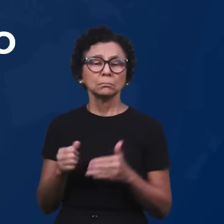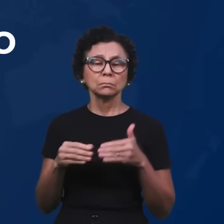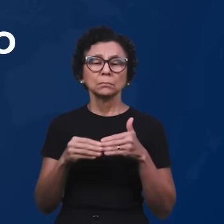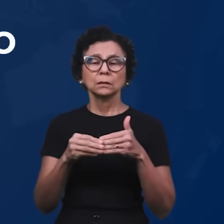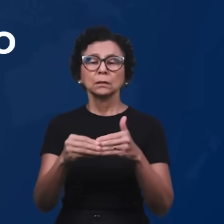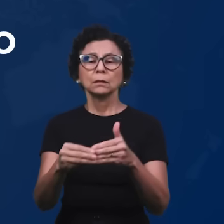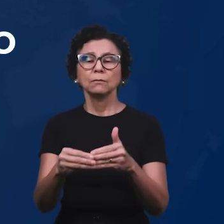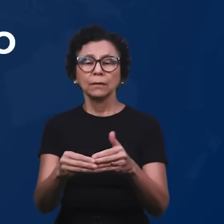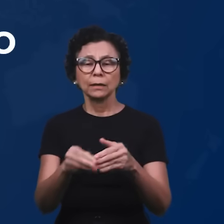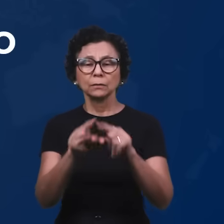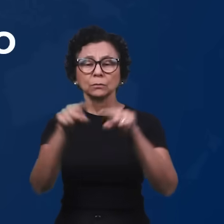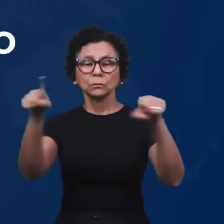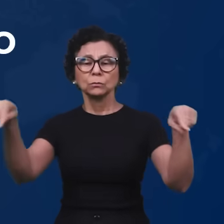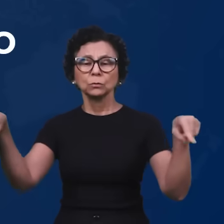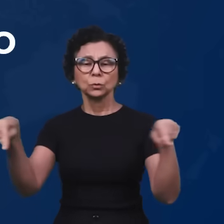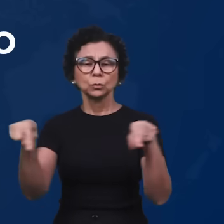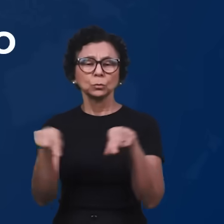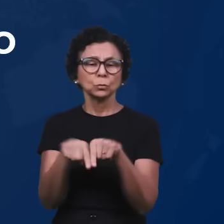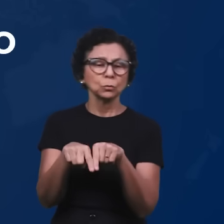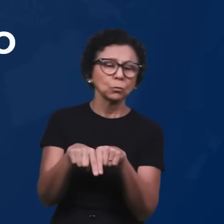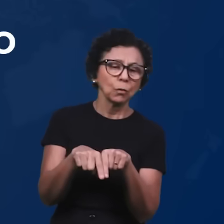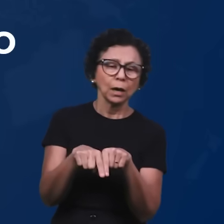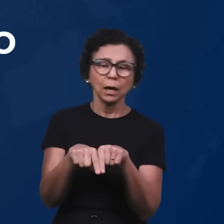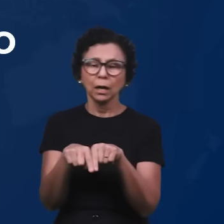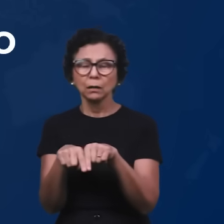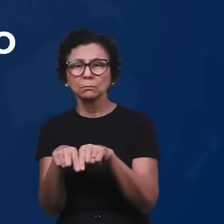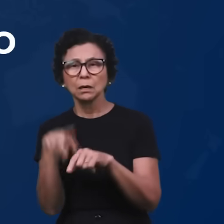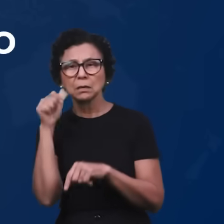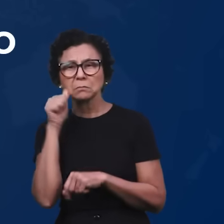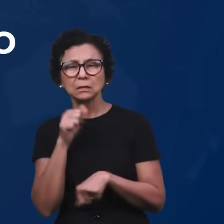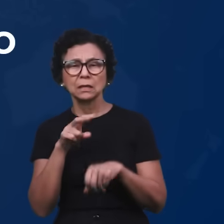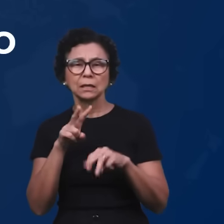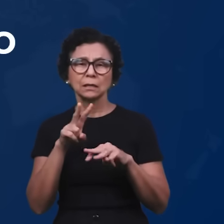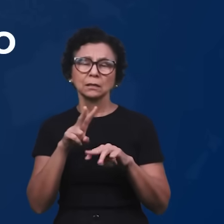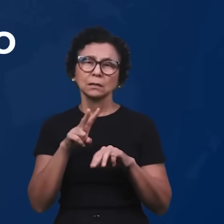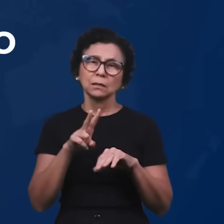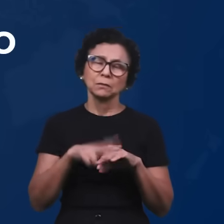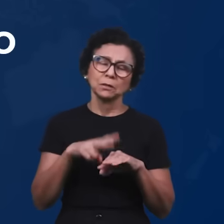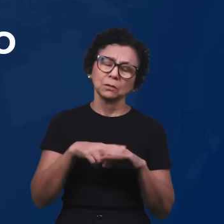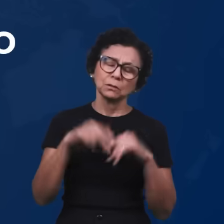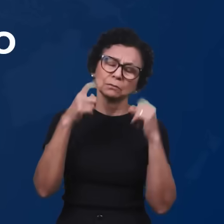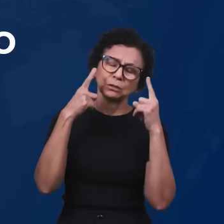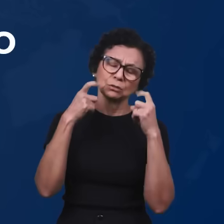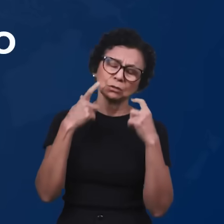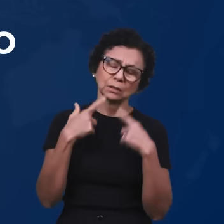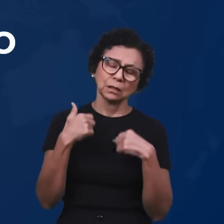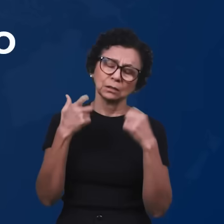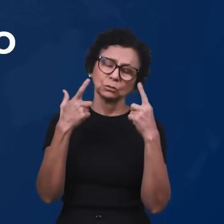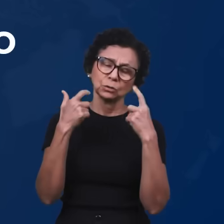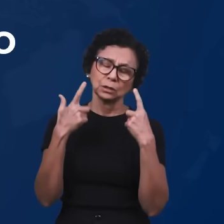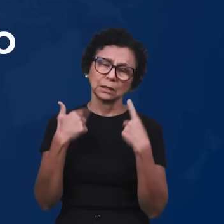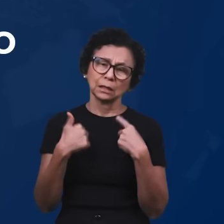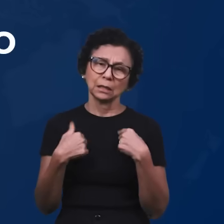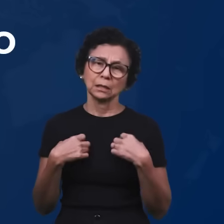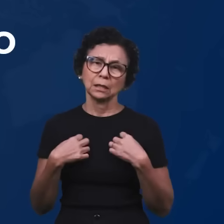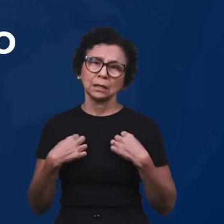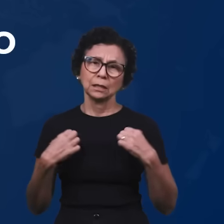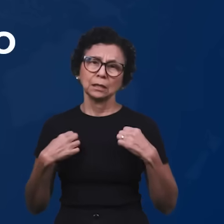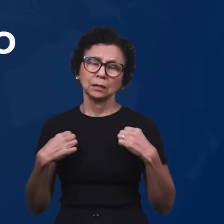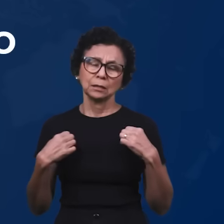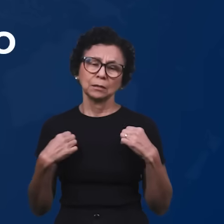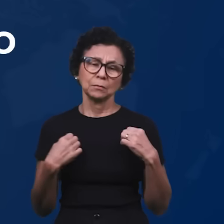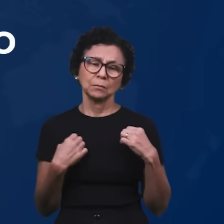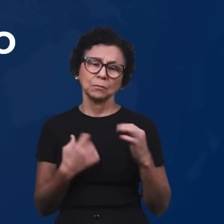alto, e todas as viúvas o rodearam, chorando e mostrando as túnicas e vestes que Dorcas